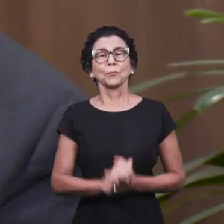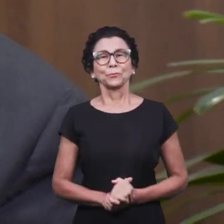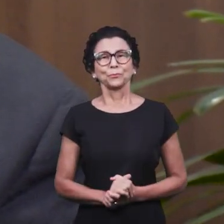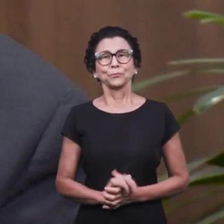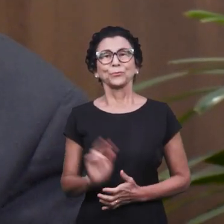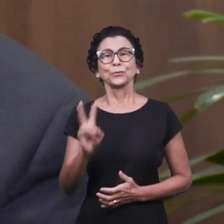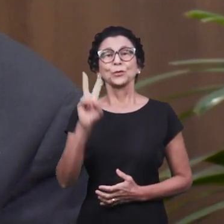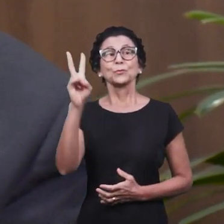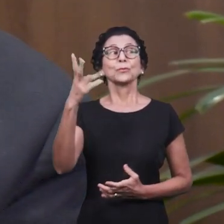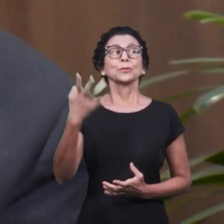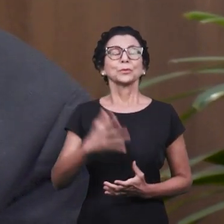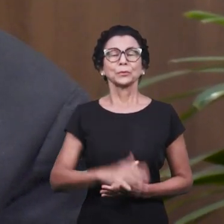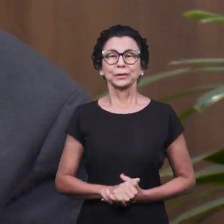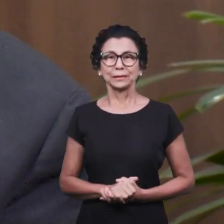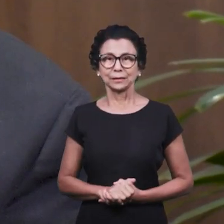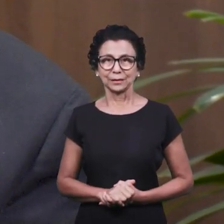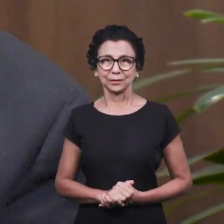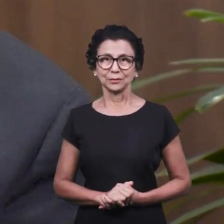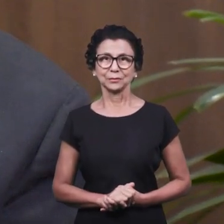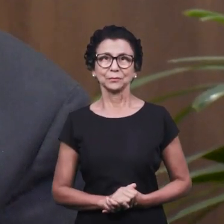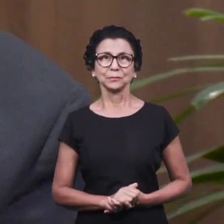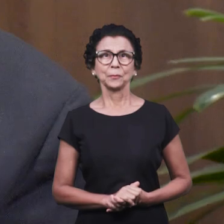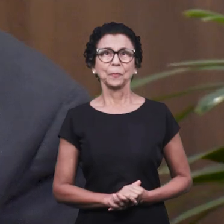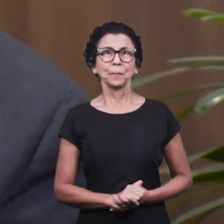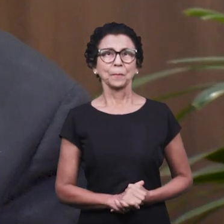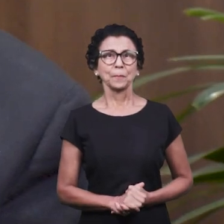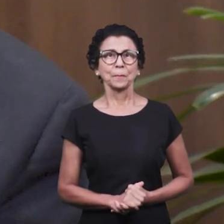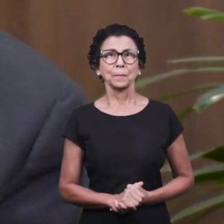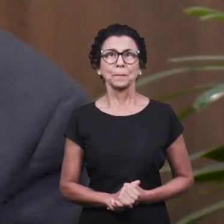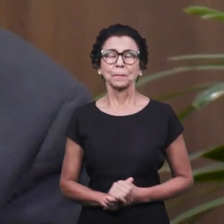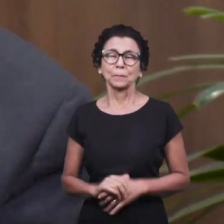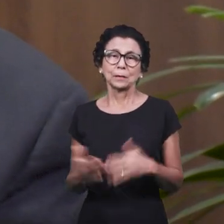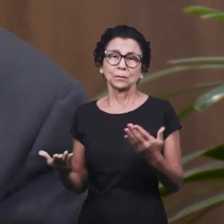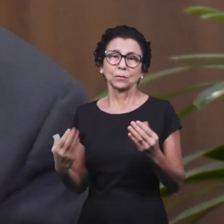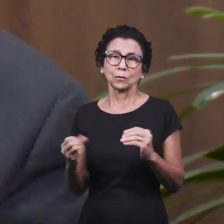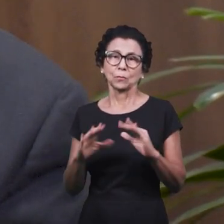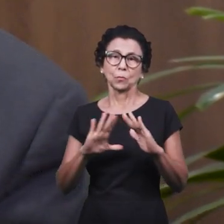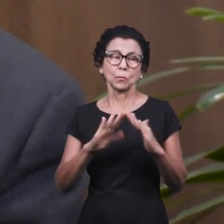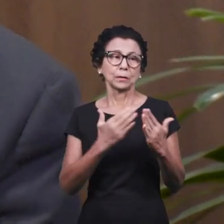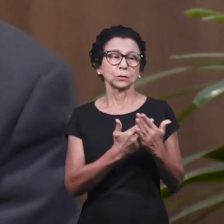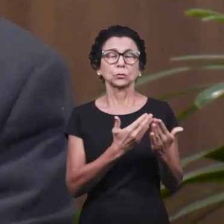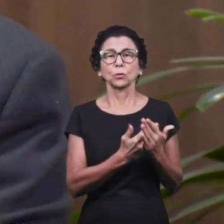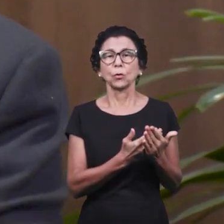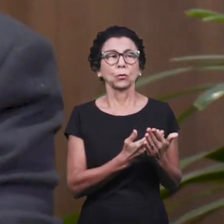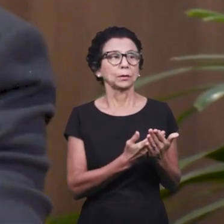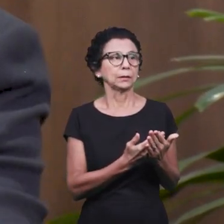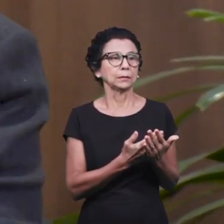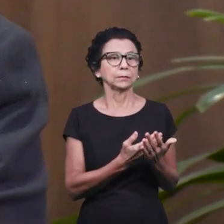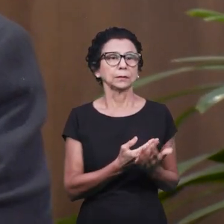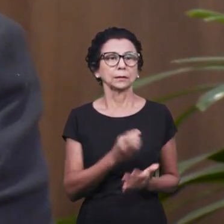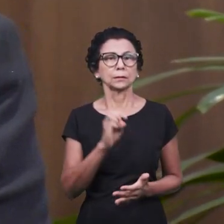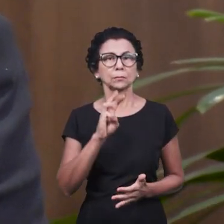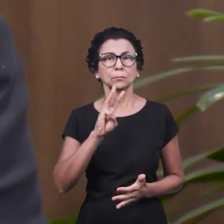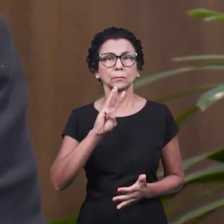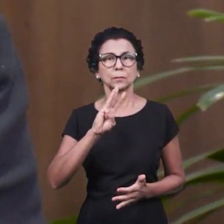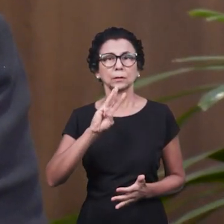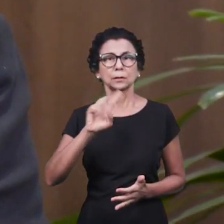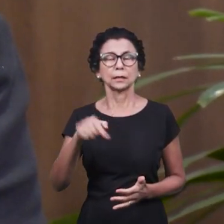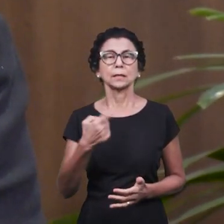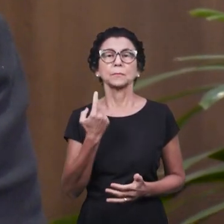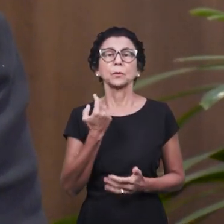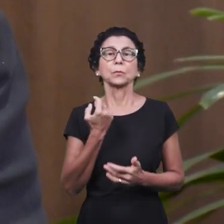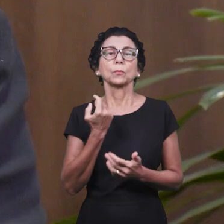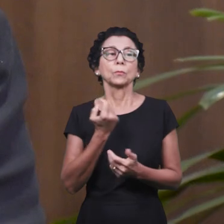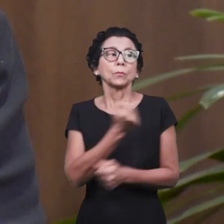você vai ter lá? Quando você vai para uma escola, e a escola tem mais de 3 mil alunos, como é que você vai se comportar dentro de uma escola